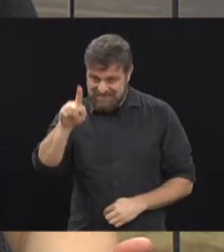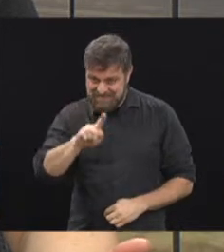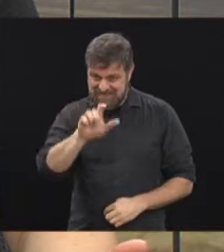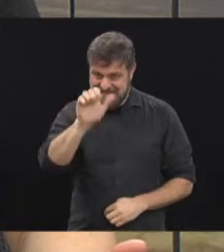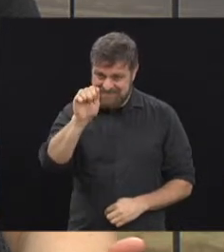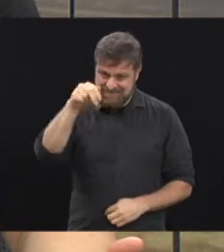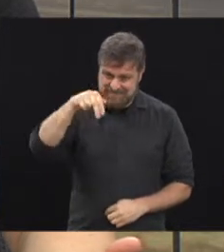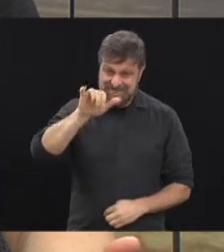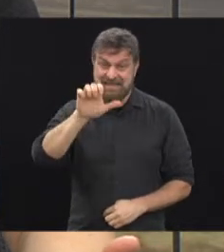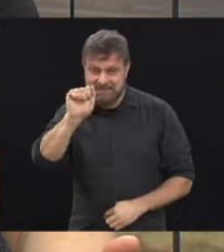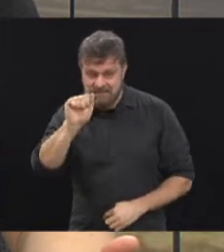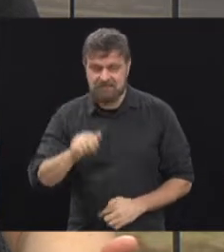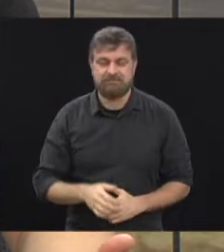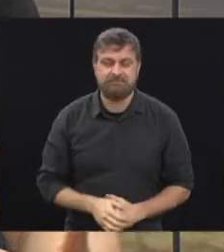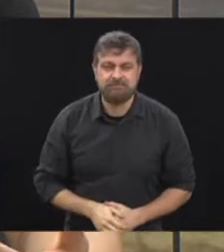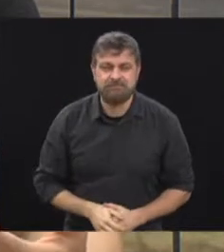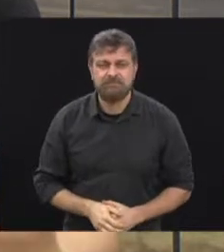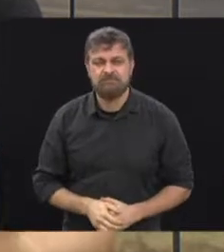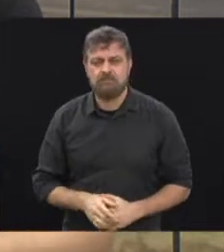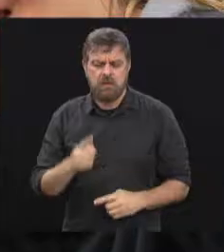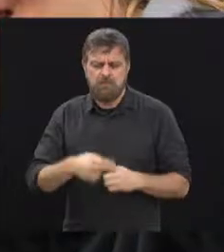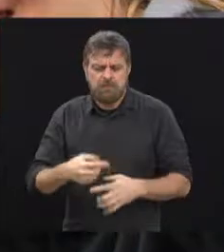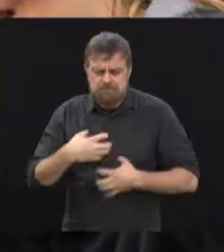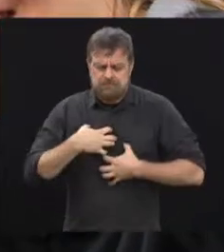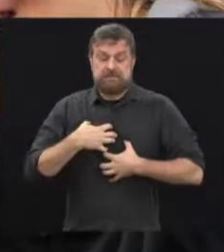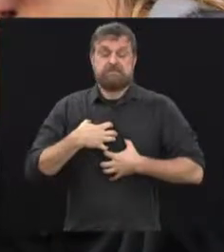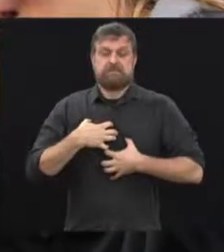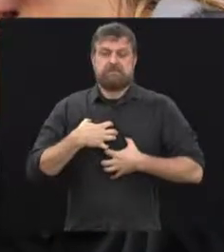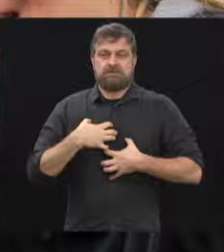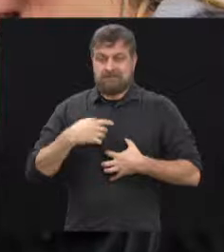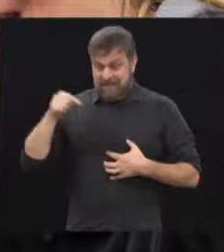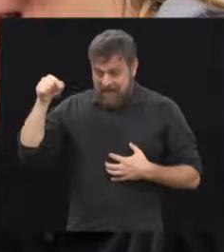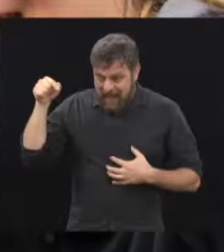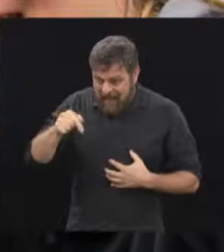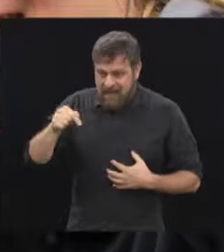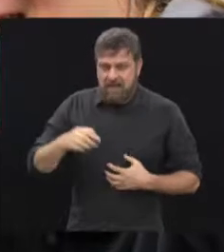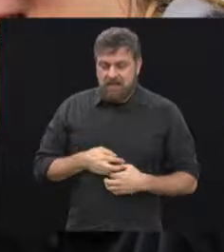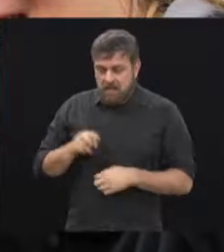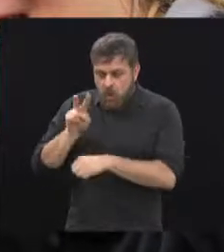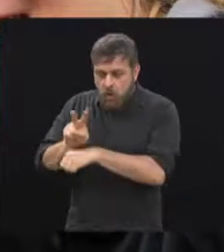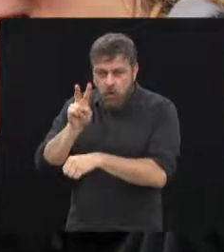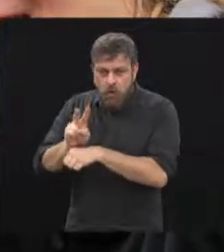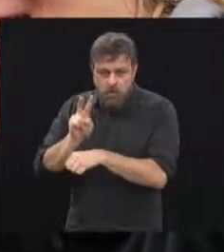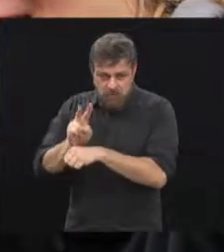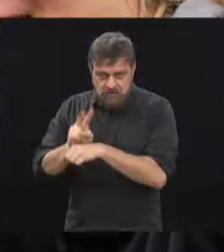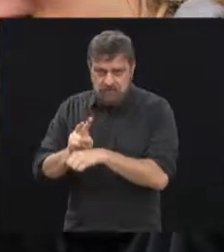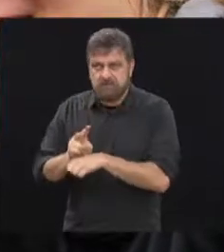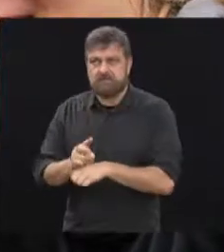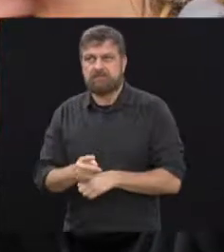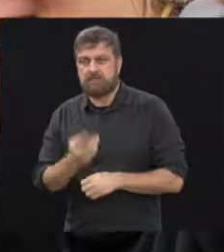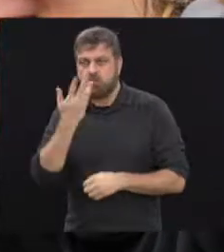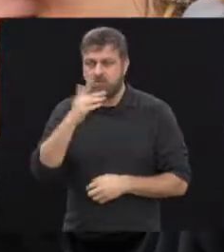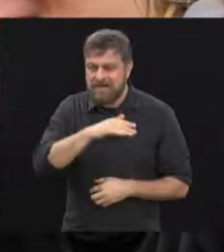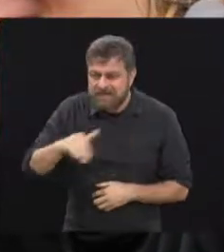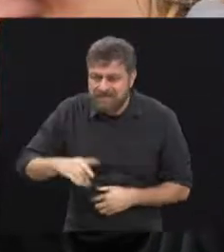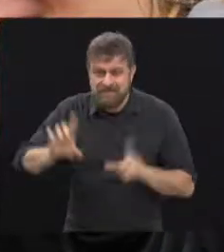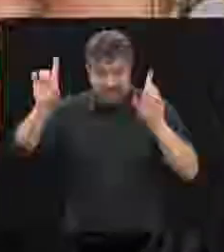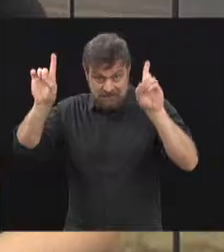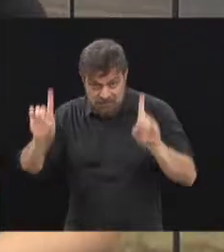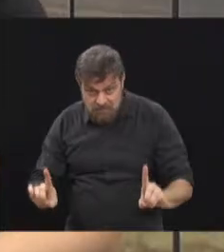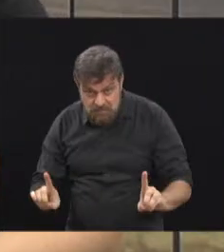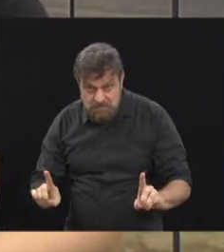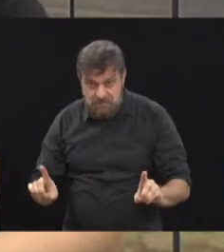1. E por que mexeu comigo? Porque lá eu cuidei de crianças com